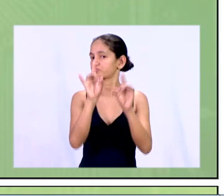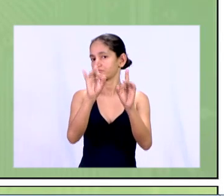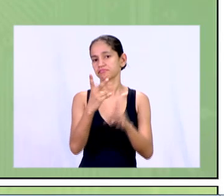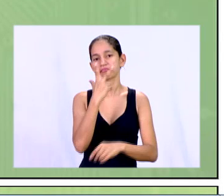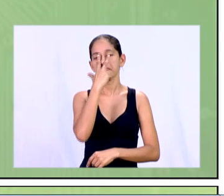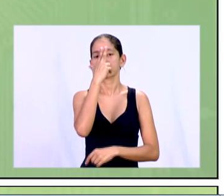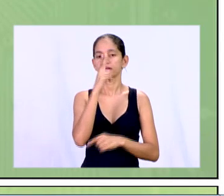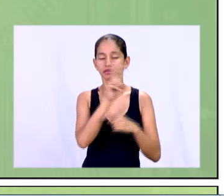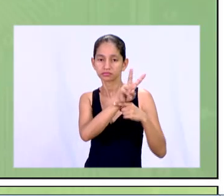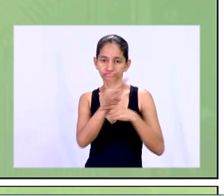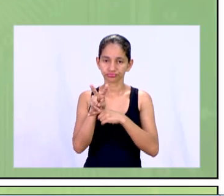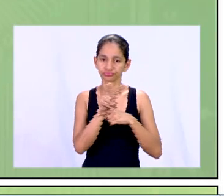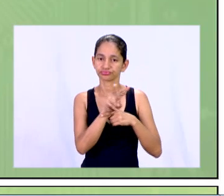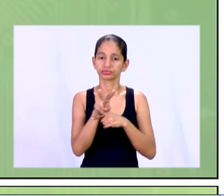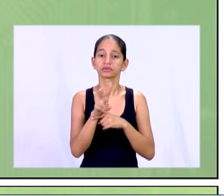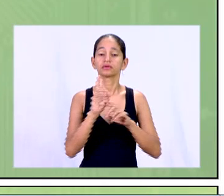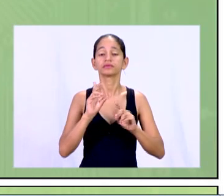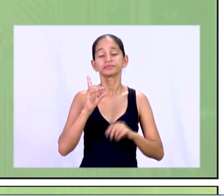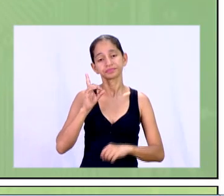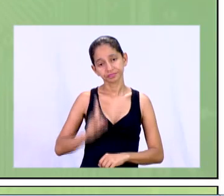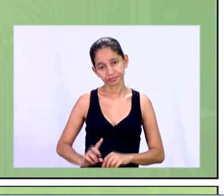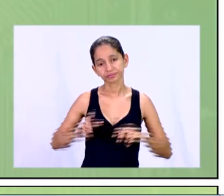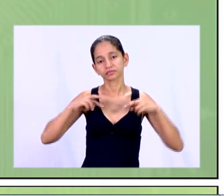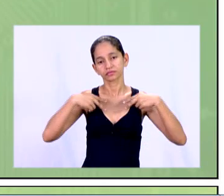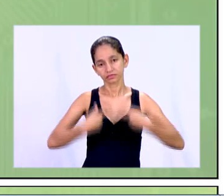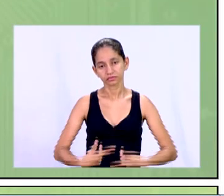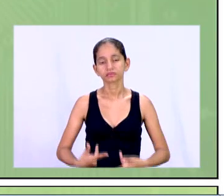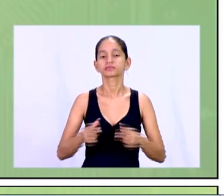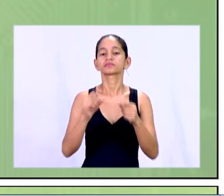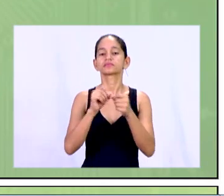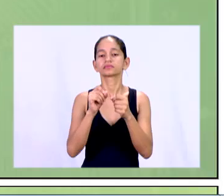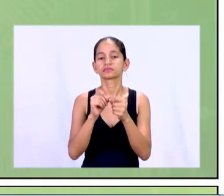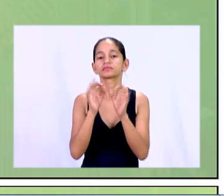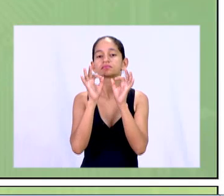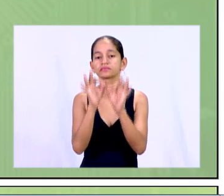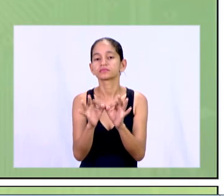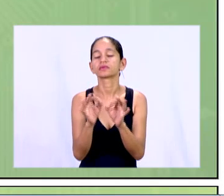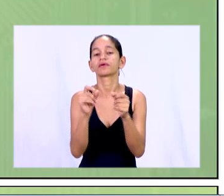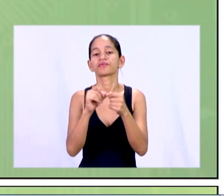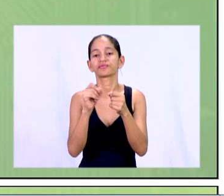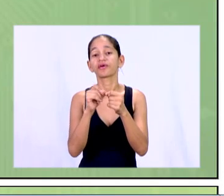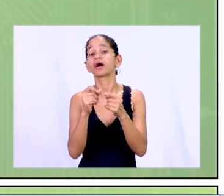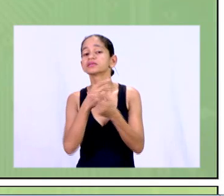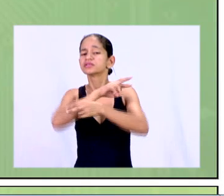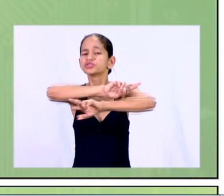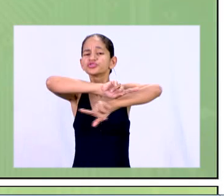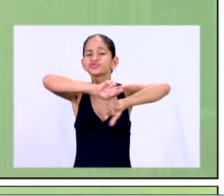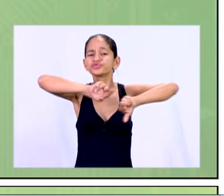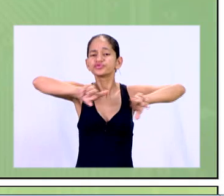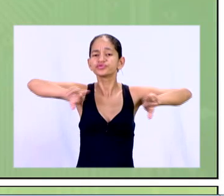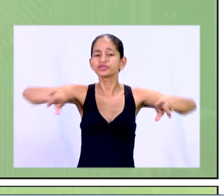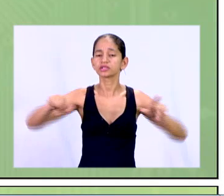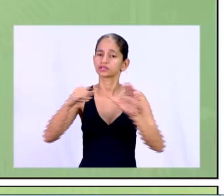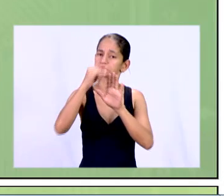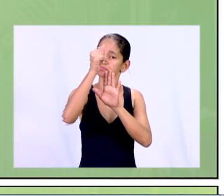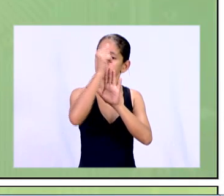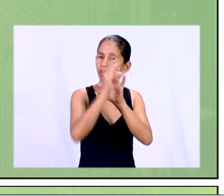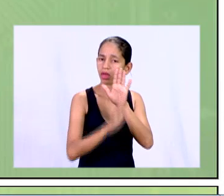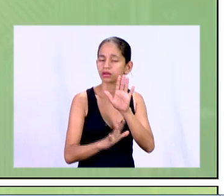direitos humanos que se desenvolveram, né, que nós temos aí vários, né,